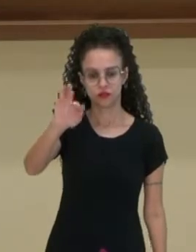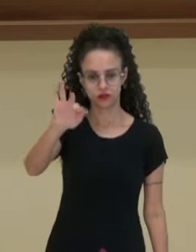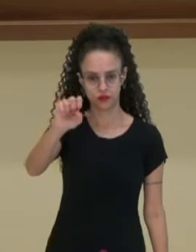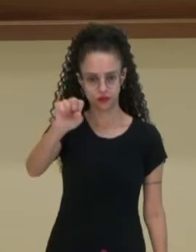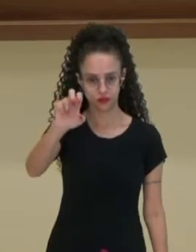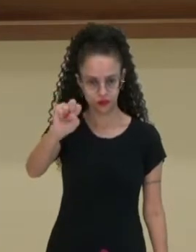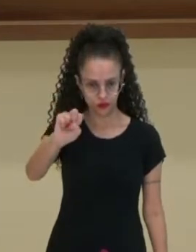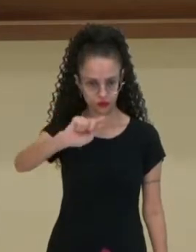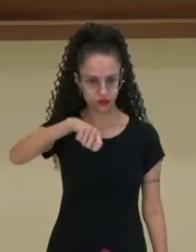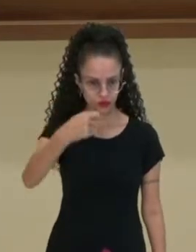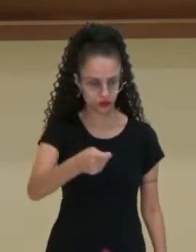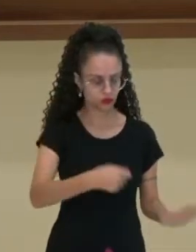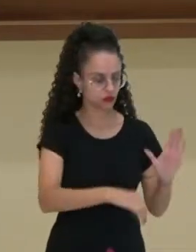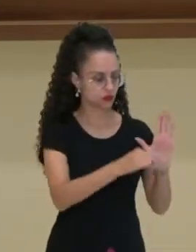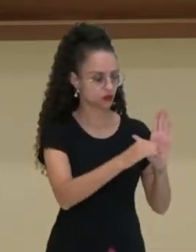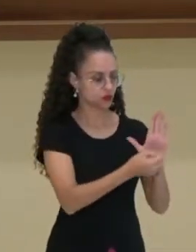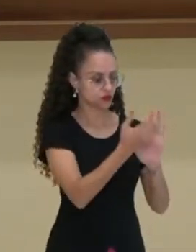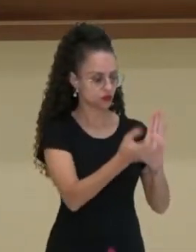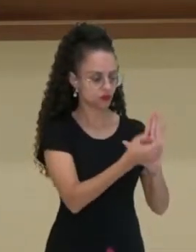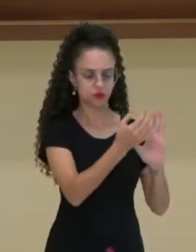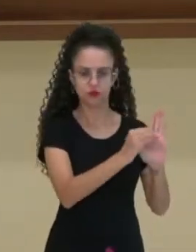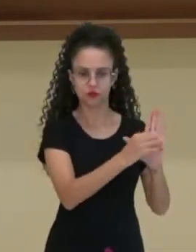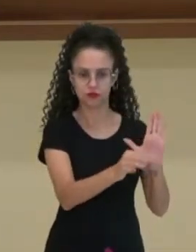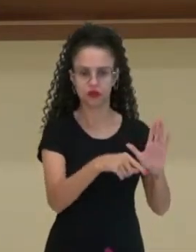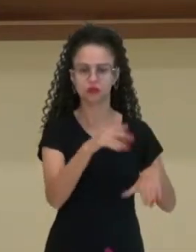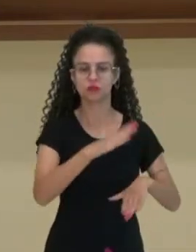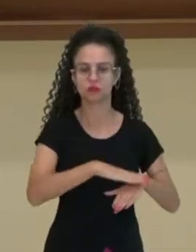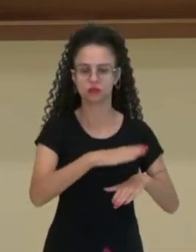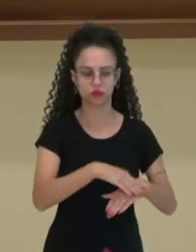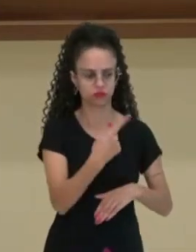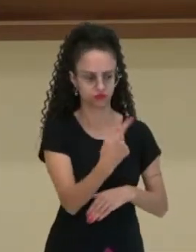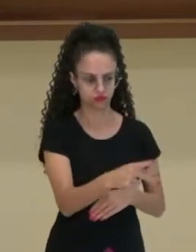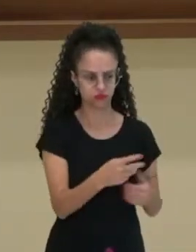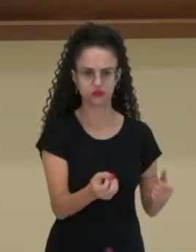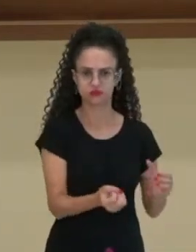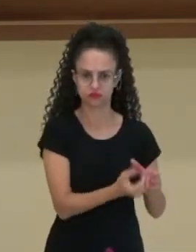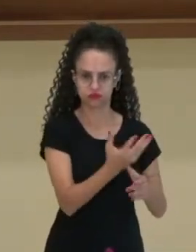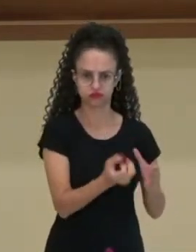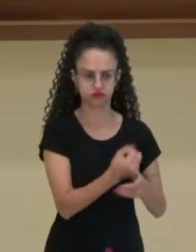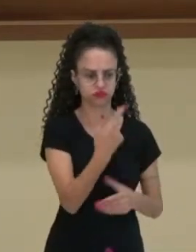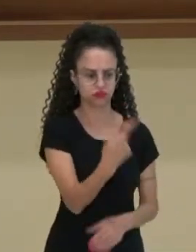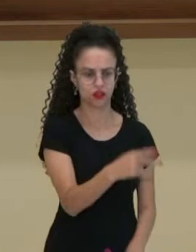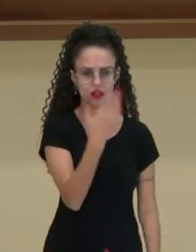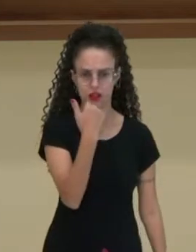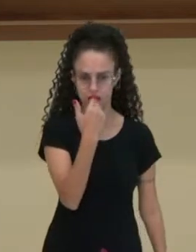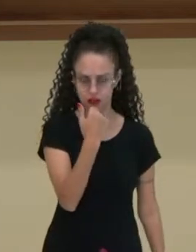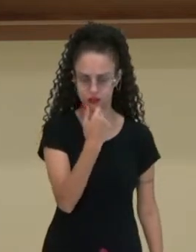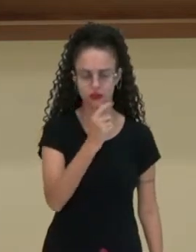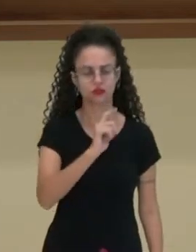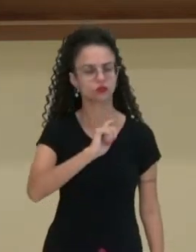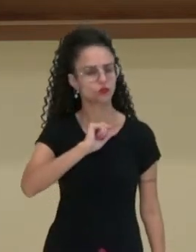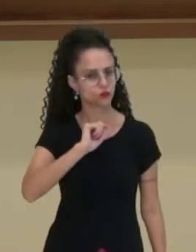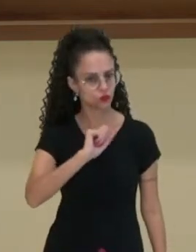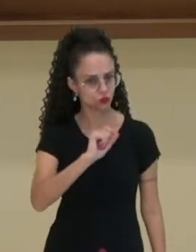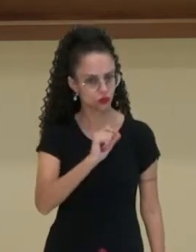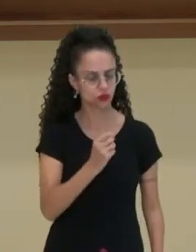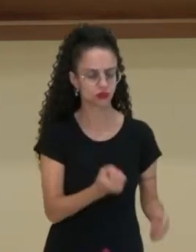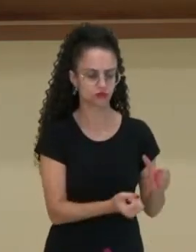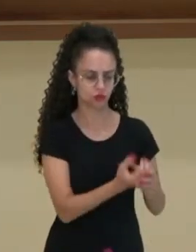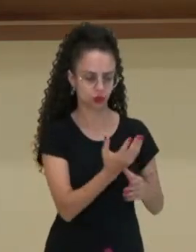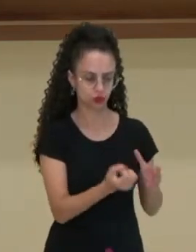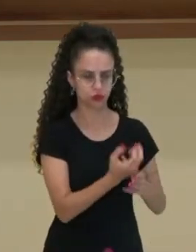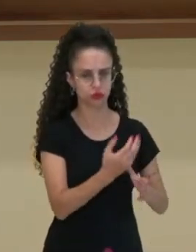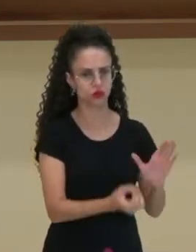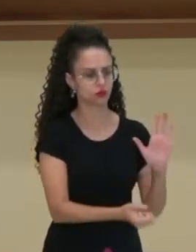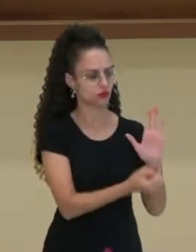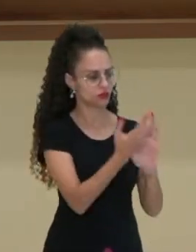capacidade para produzir o próprio alimento. Então, por isso que eles são chamados de produtores ou seres